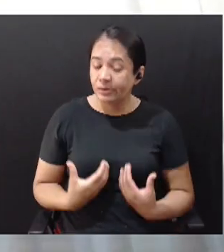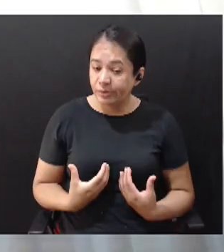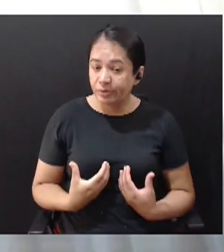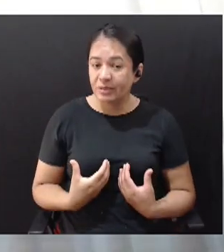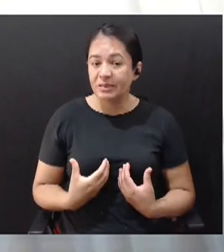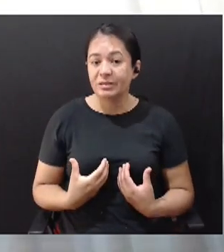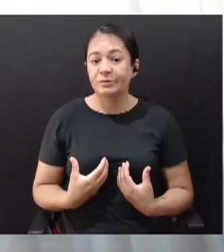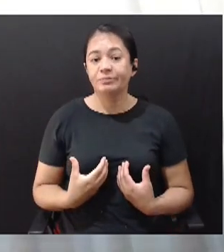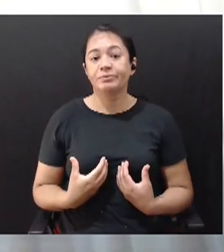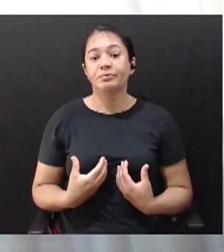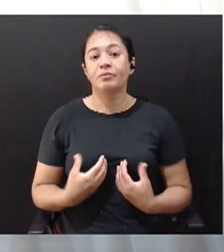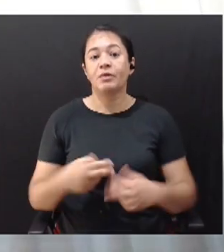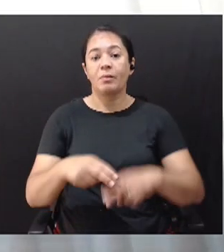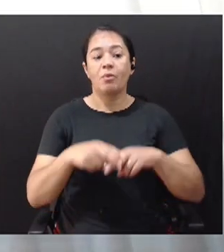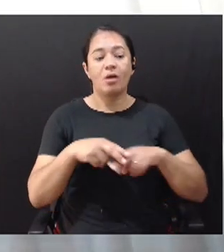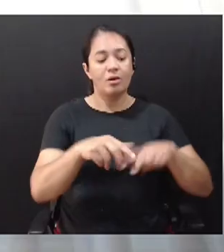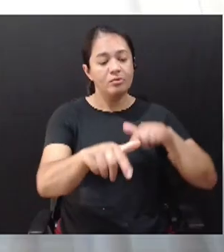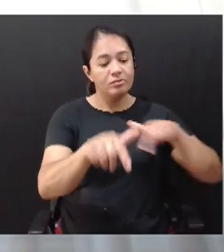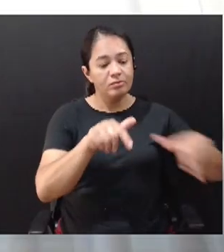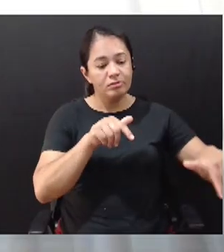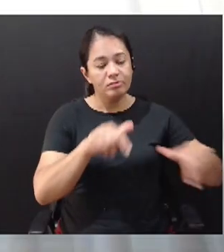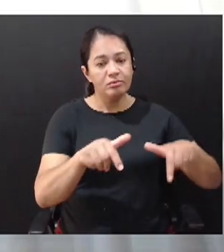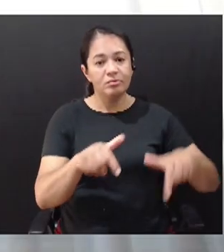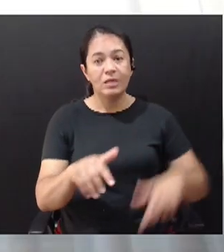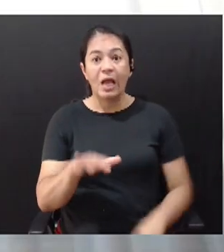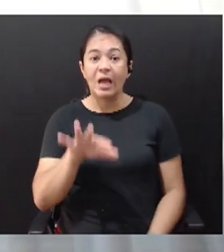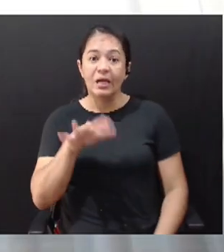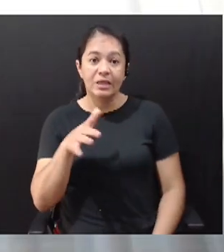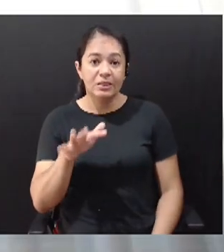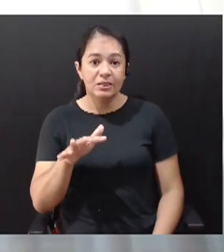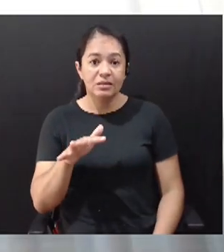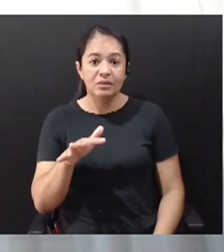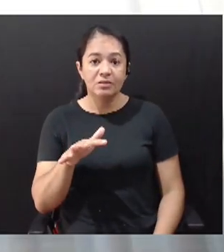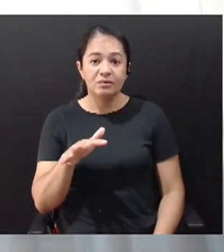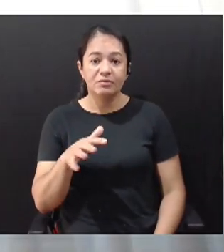seu ambiente de trabalho. Muitas vezes está desenvolvendo uma